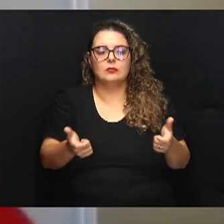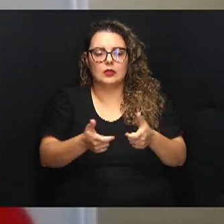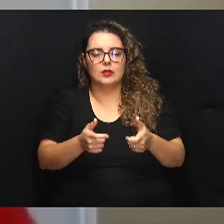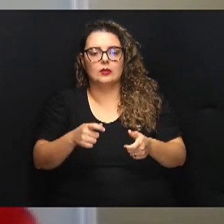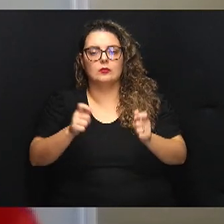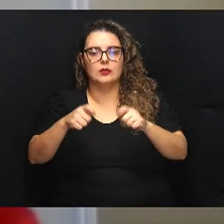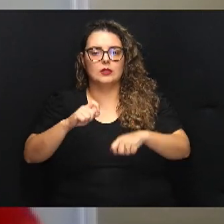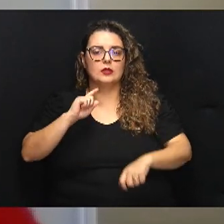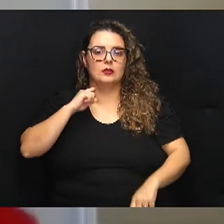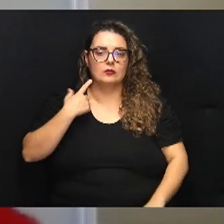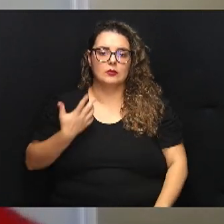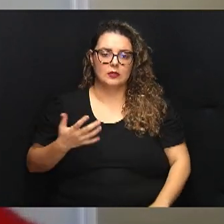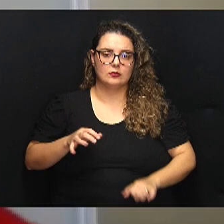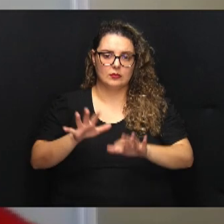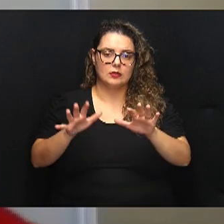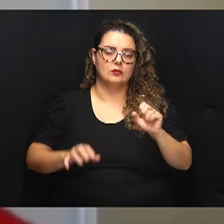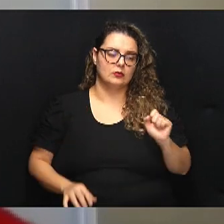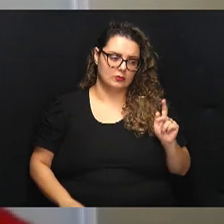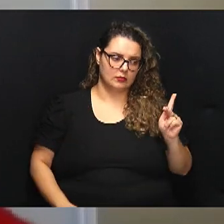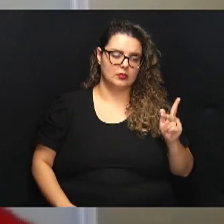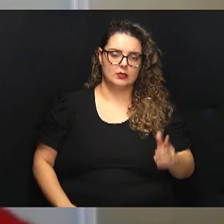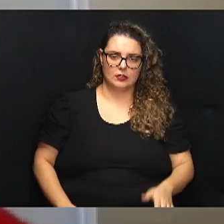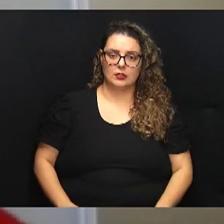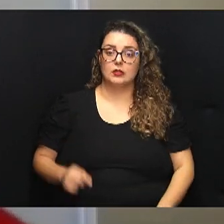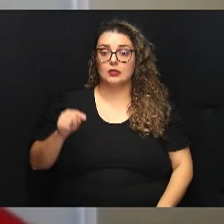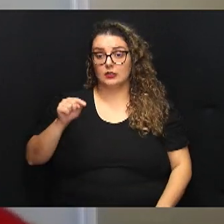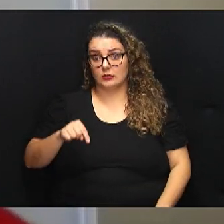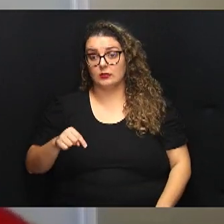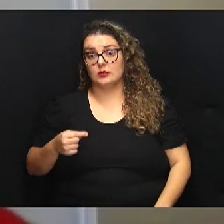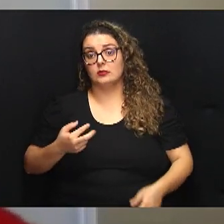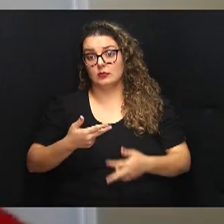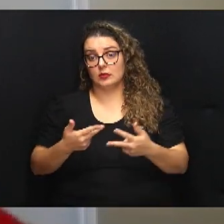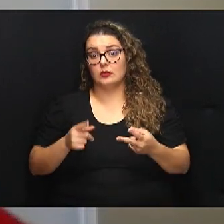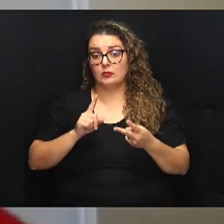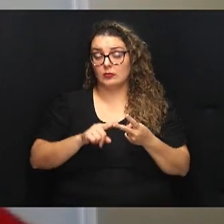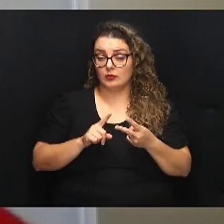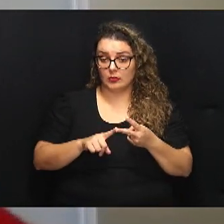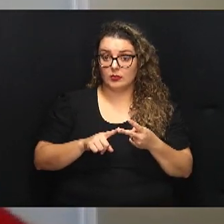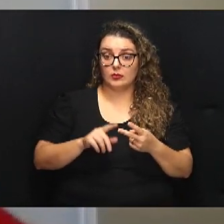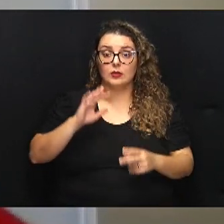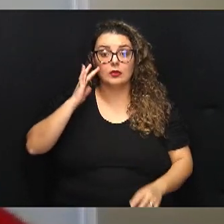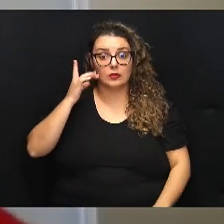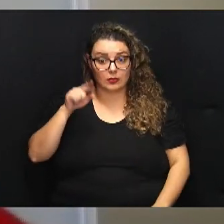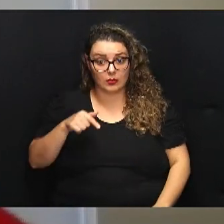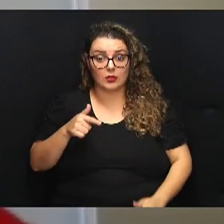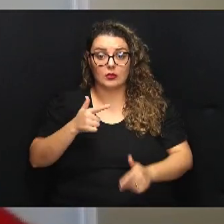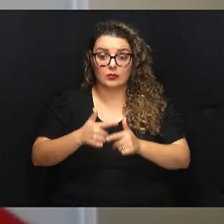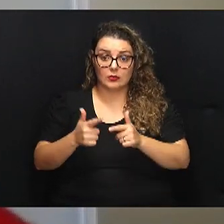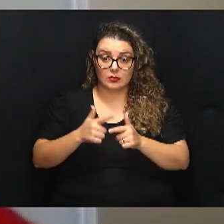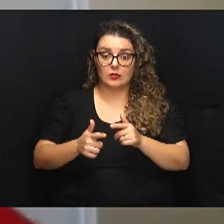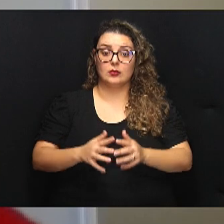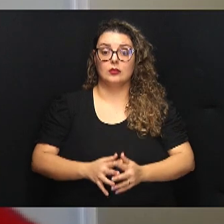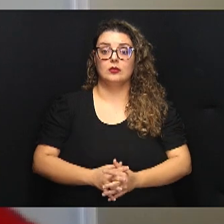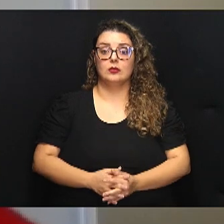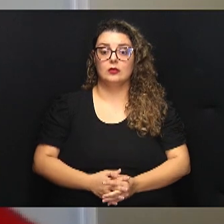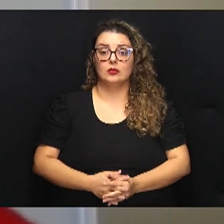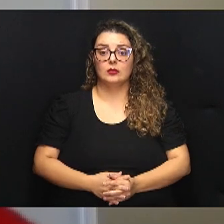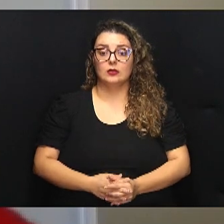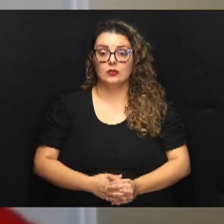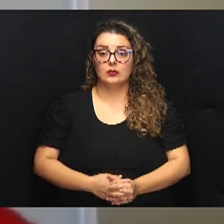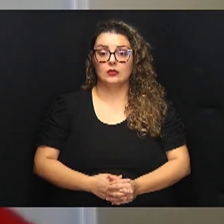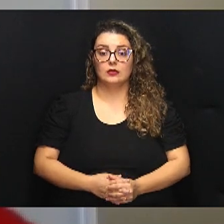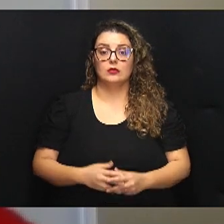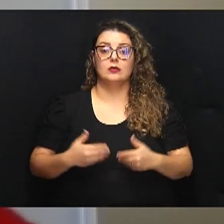Okay. Então, assim, esse é um aspecto. Outro aspecto que eu acho que é problemático, e que